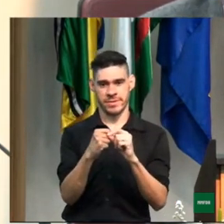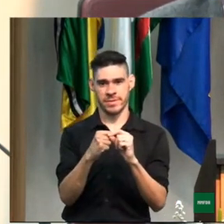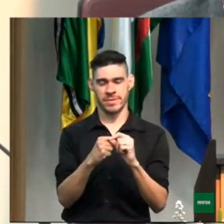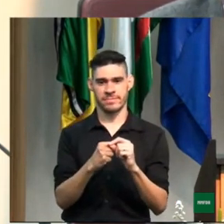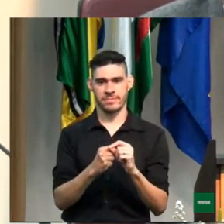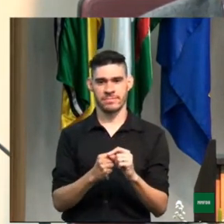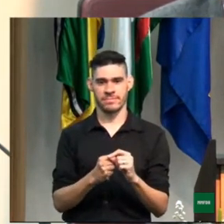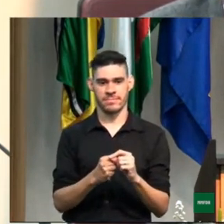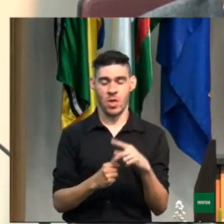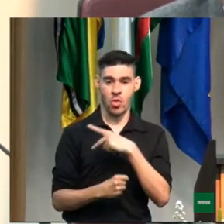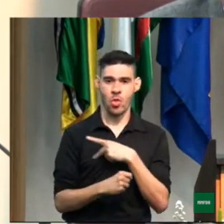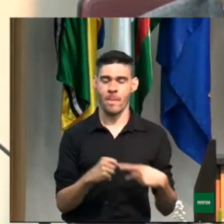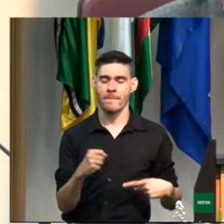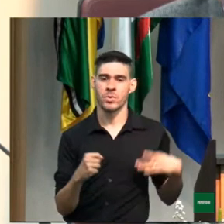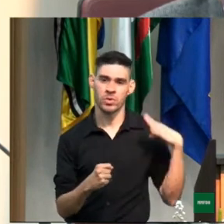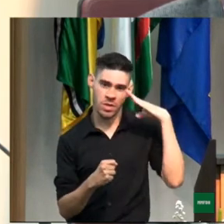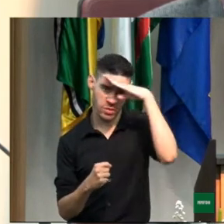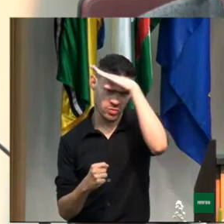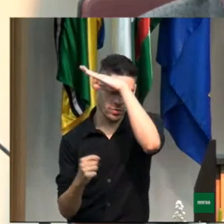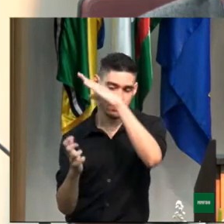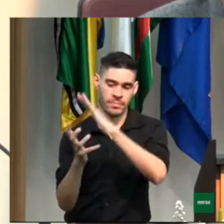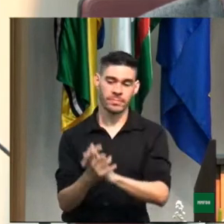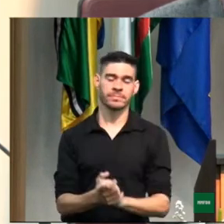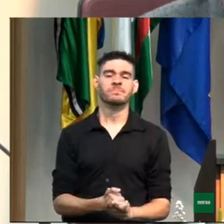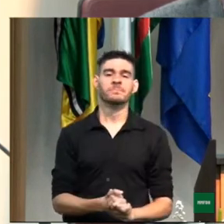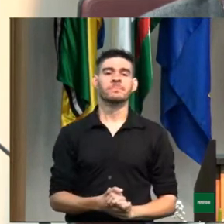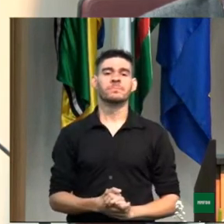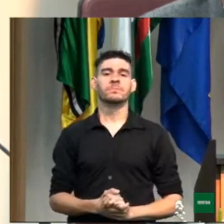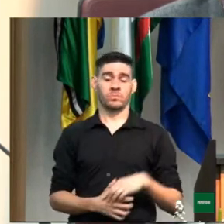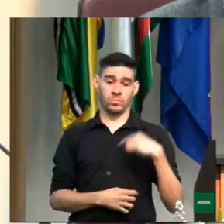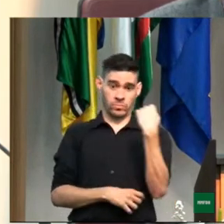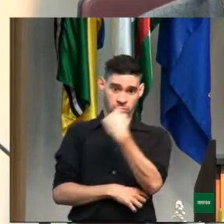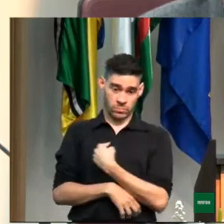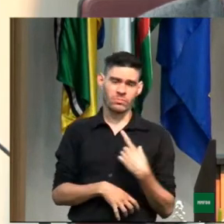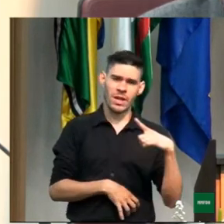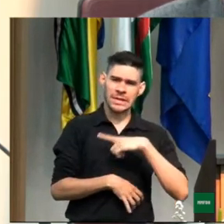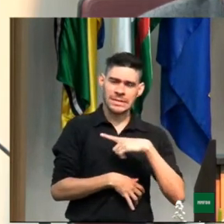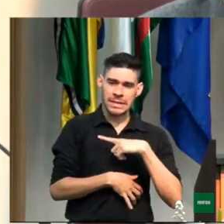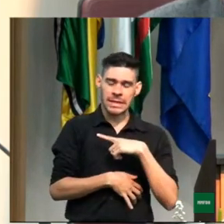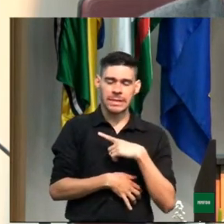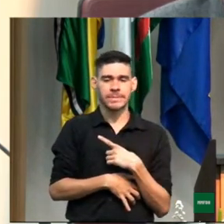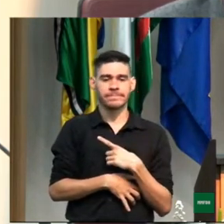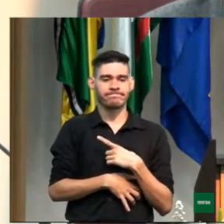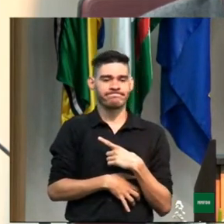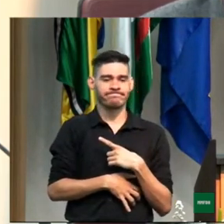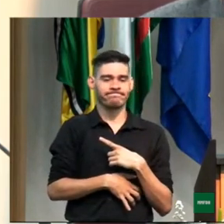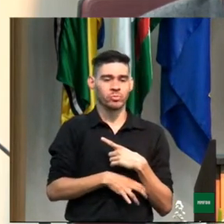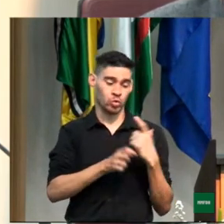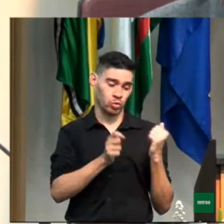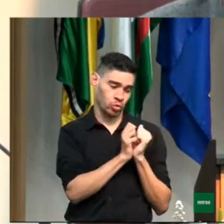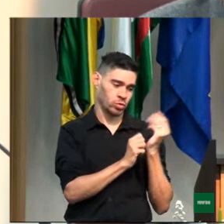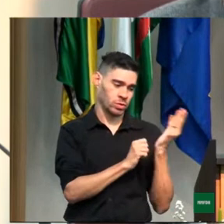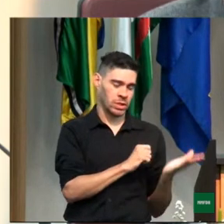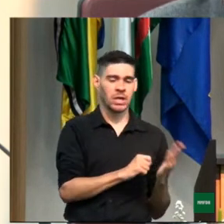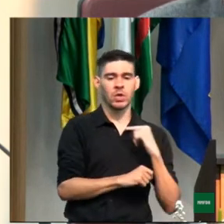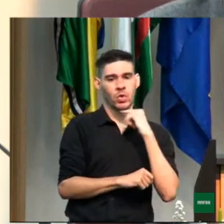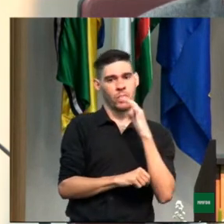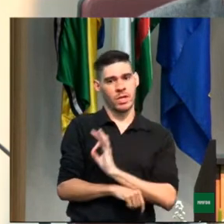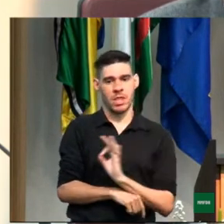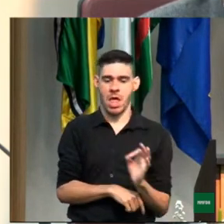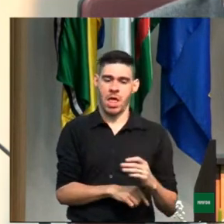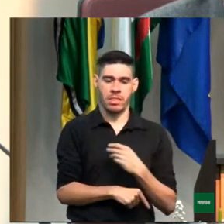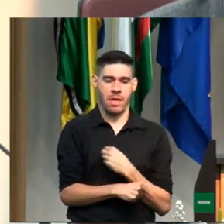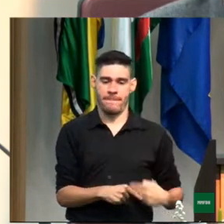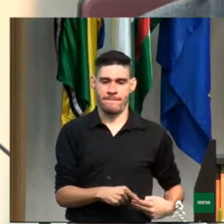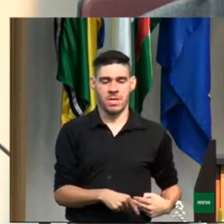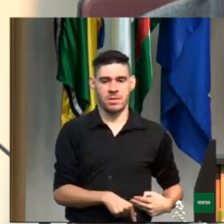Jair Bolsonaro. E nós temos, sem sombras de dúvida, está aqui ao meu lado, a ministra, que, sim,